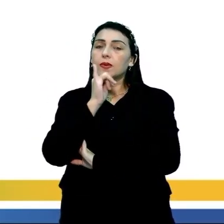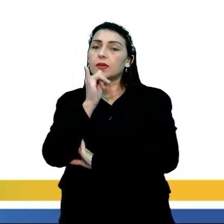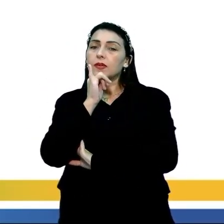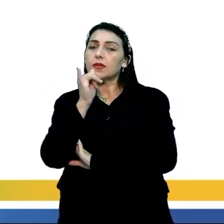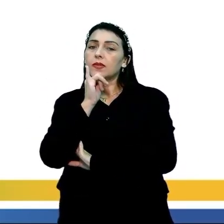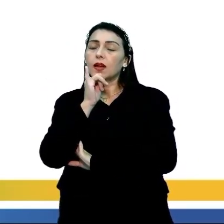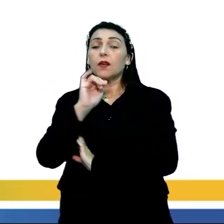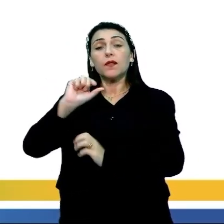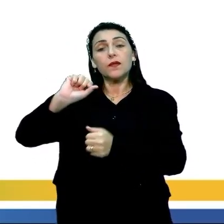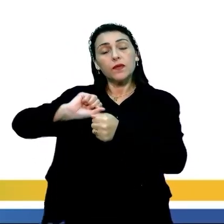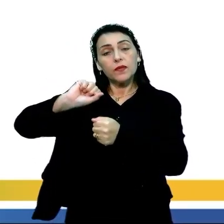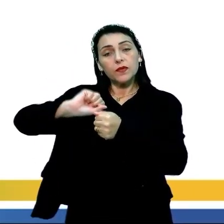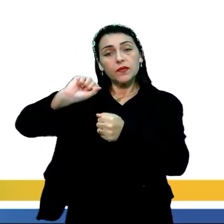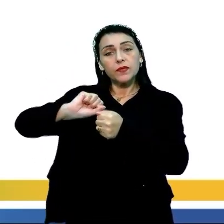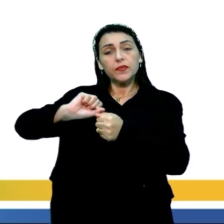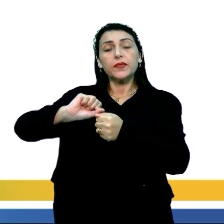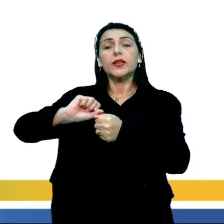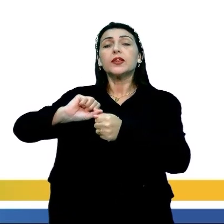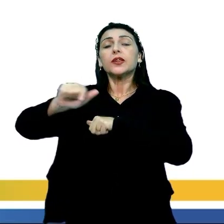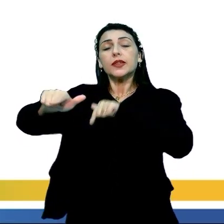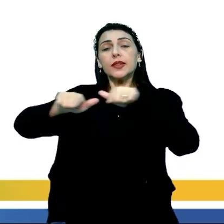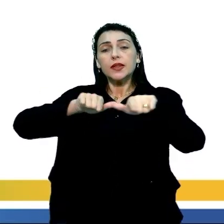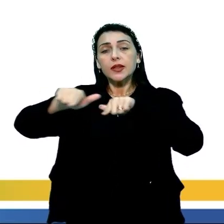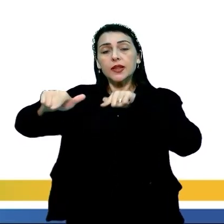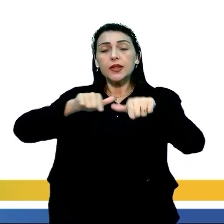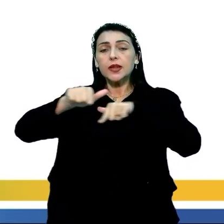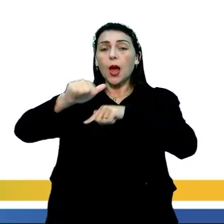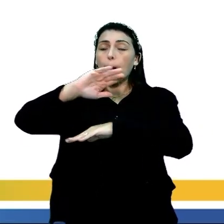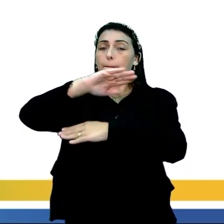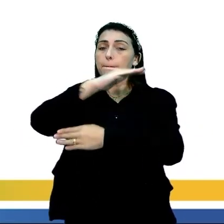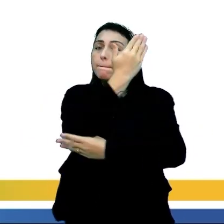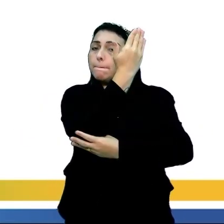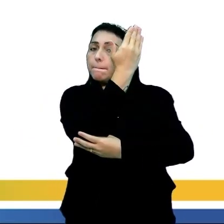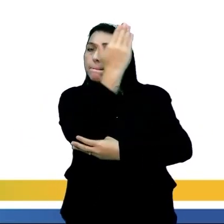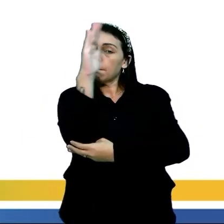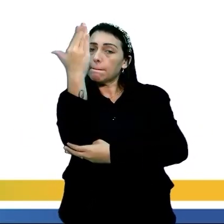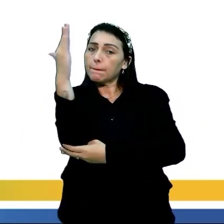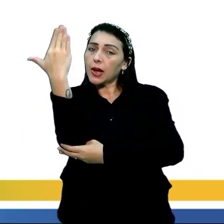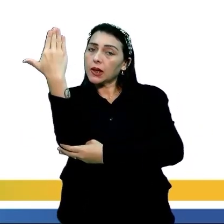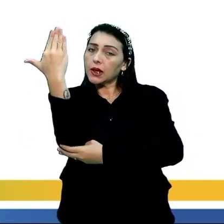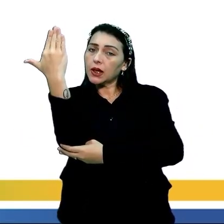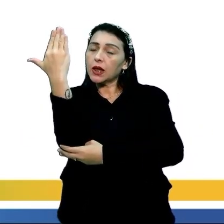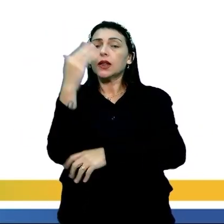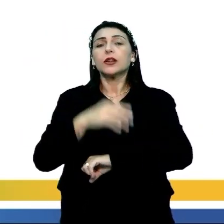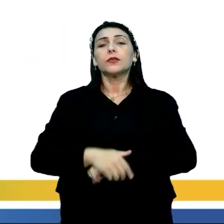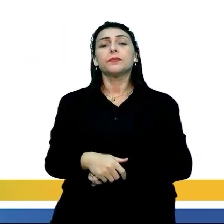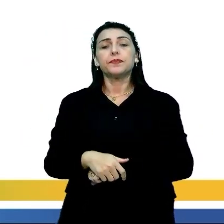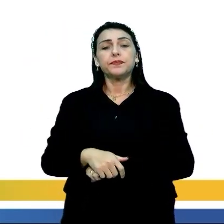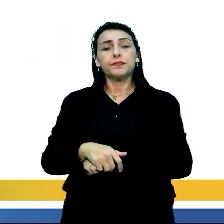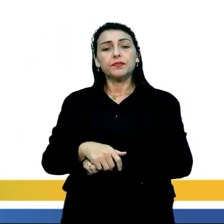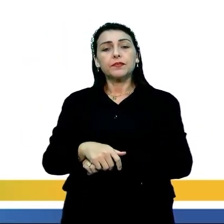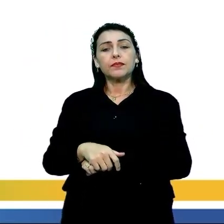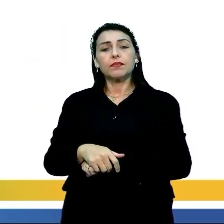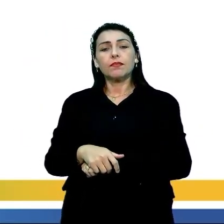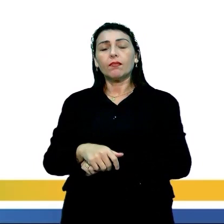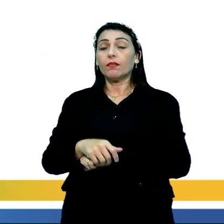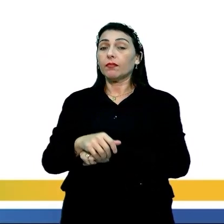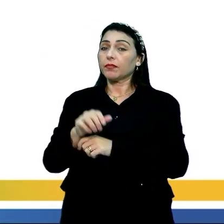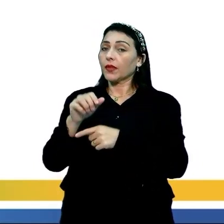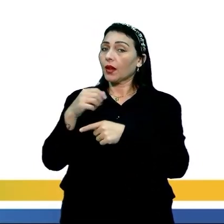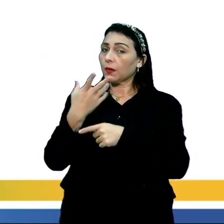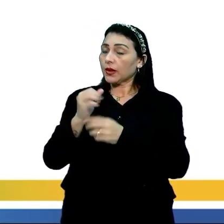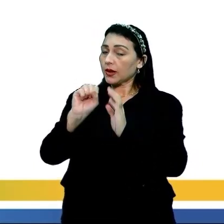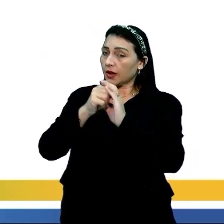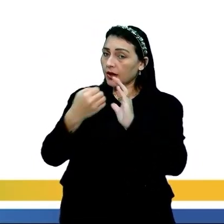a realização de atividade madeireira. Vamos lá, então? Bem, as características